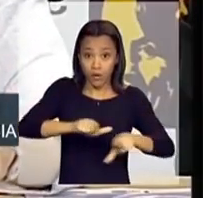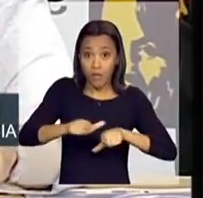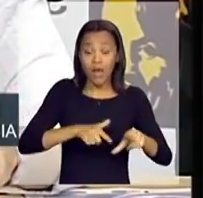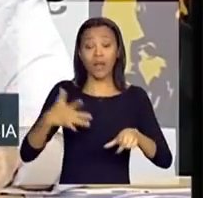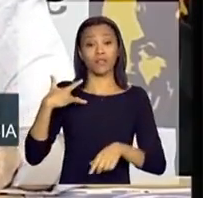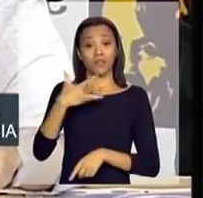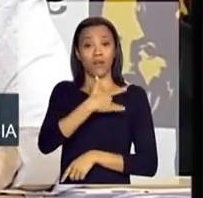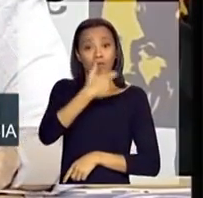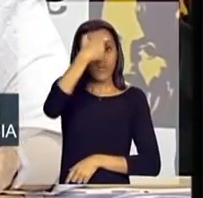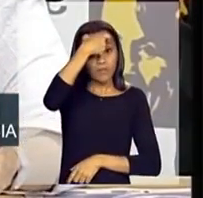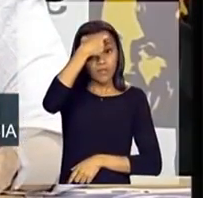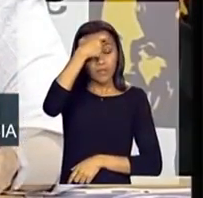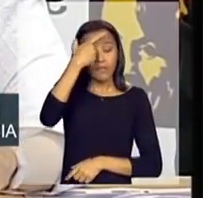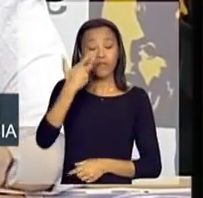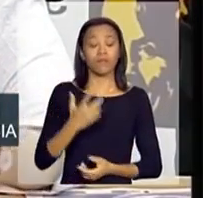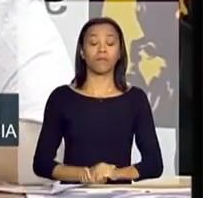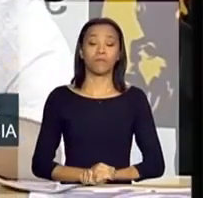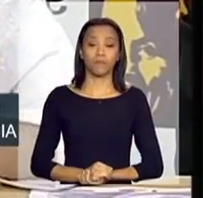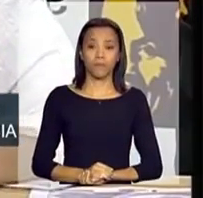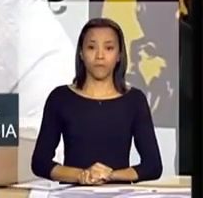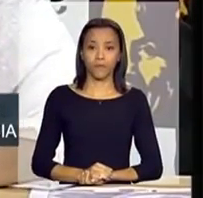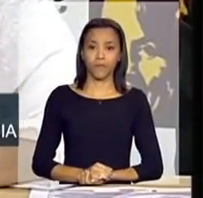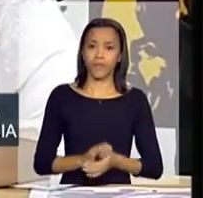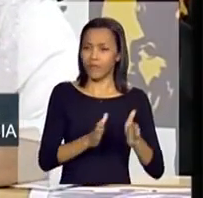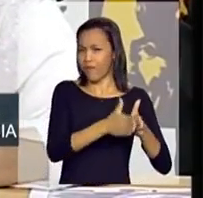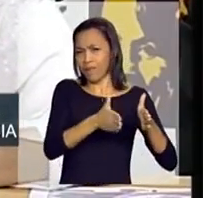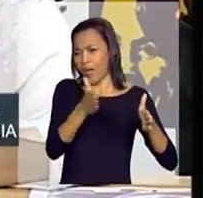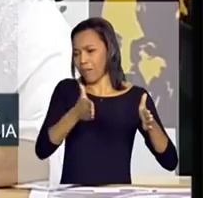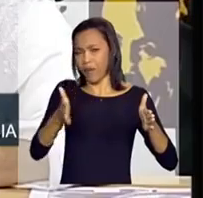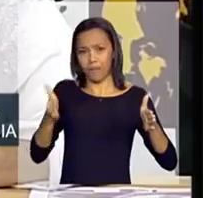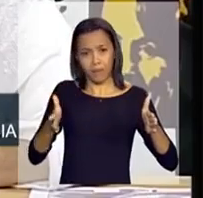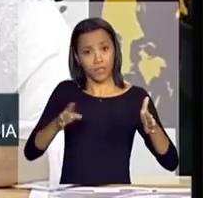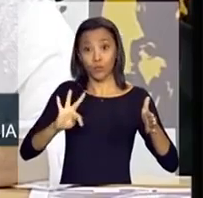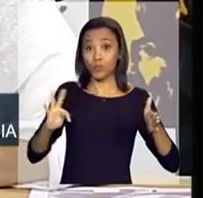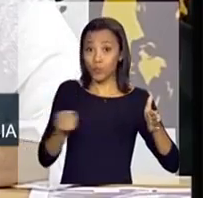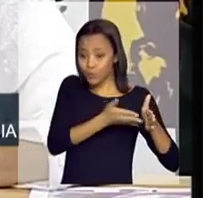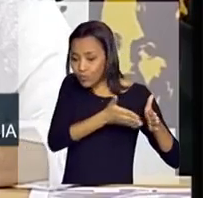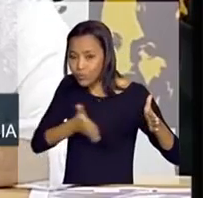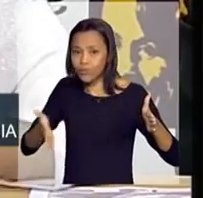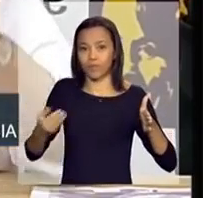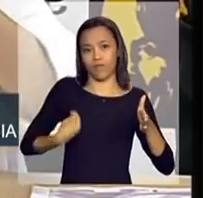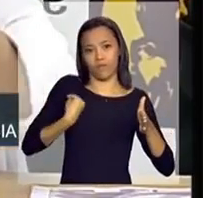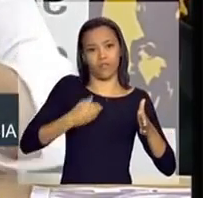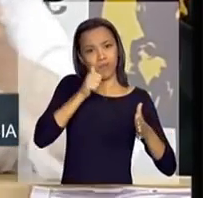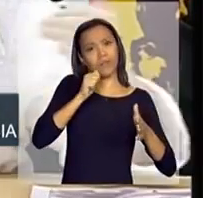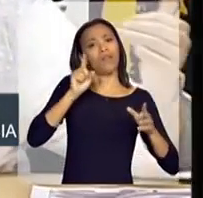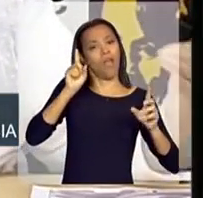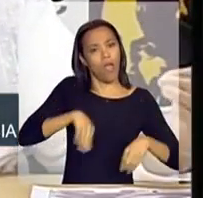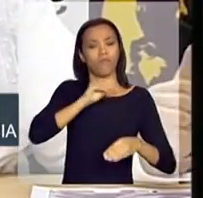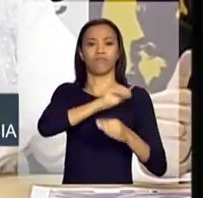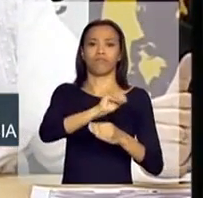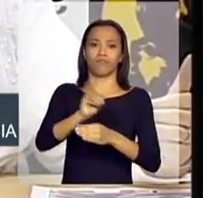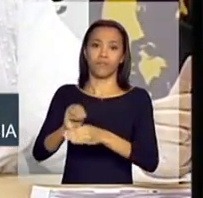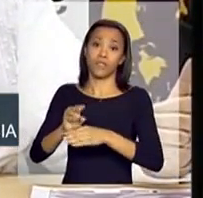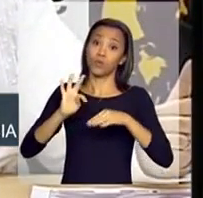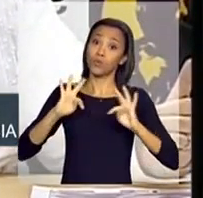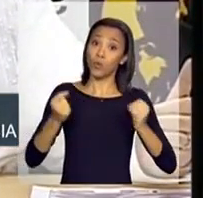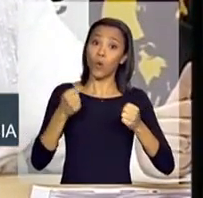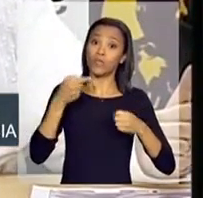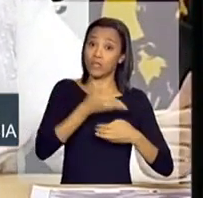mental, né? E aí por diante, né? E todas essas nossas